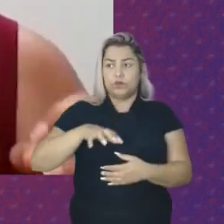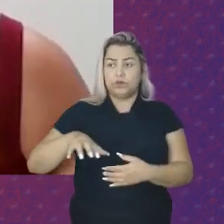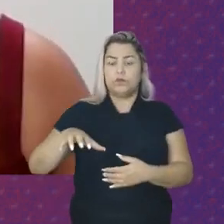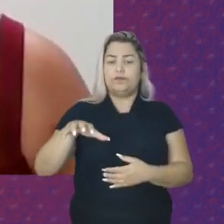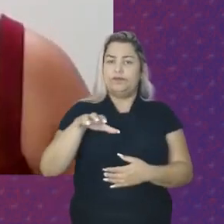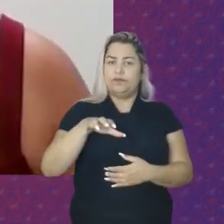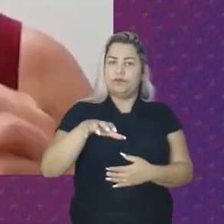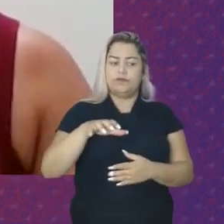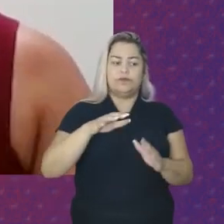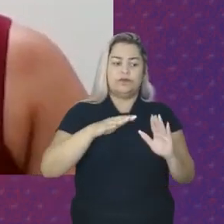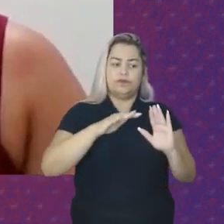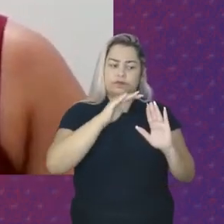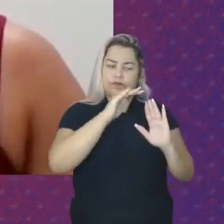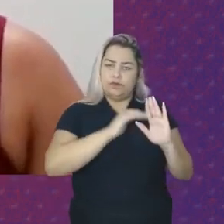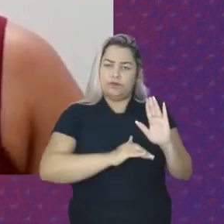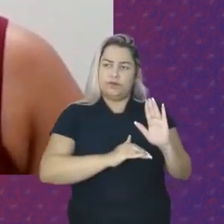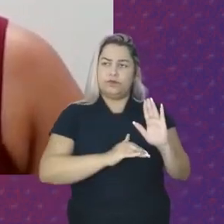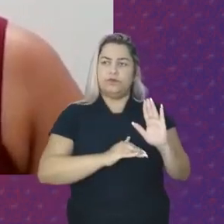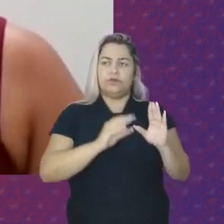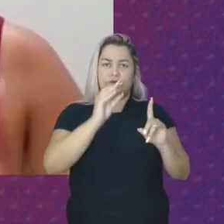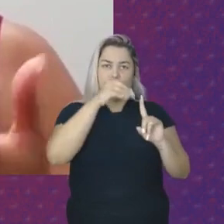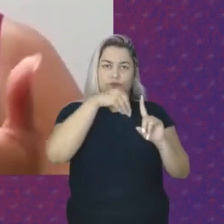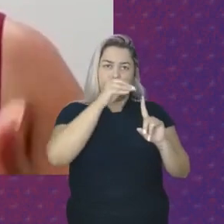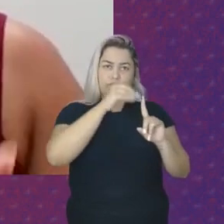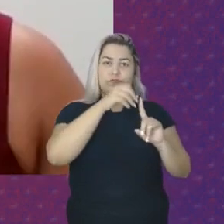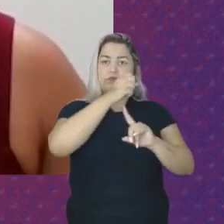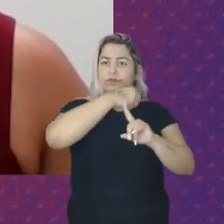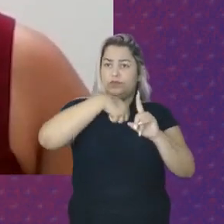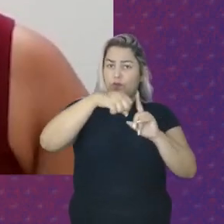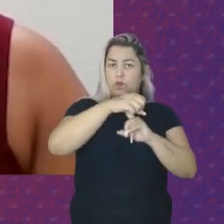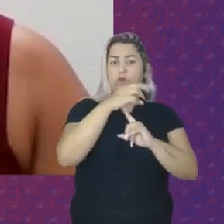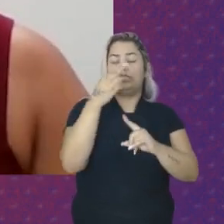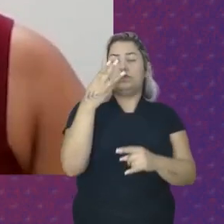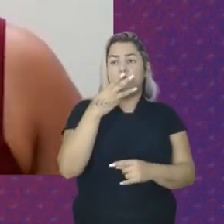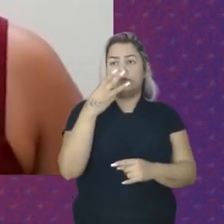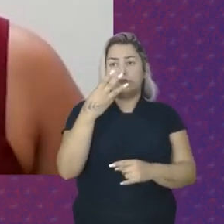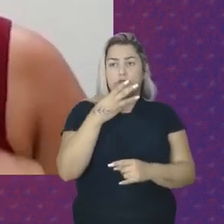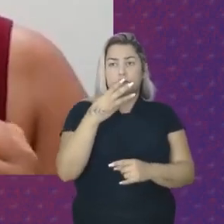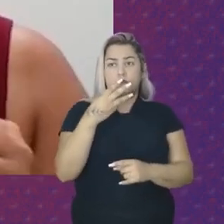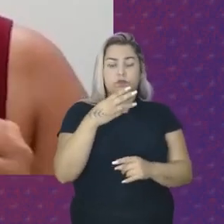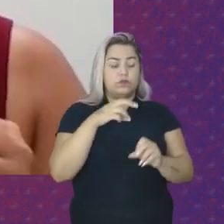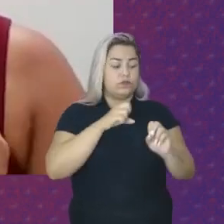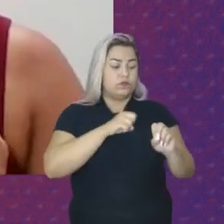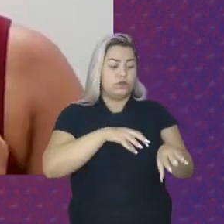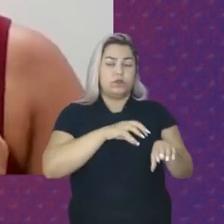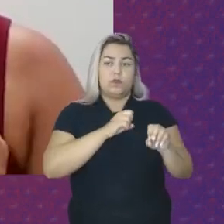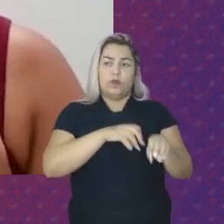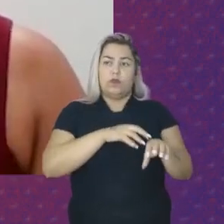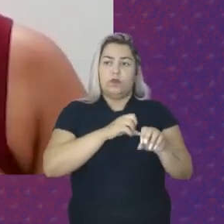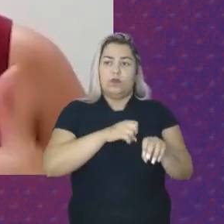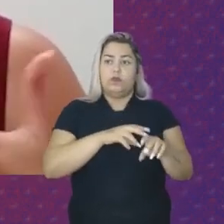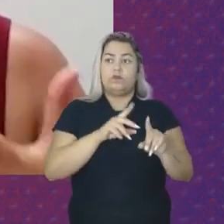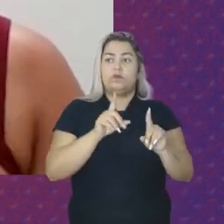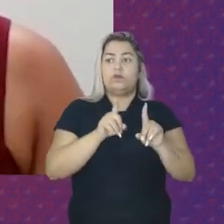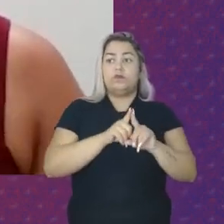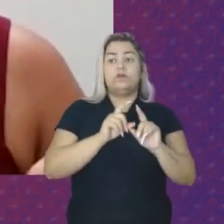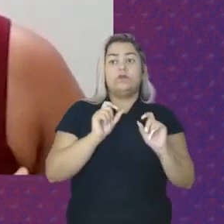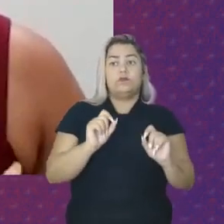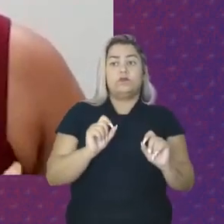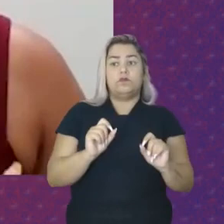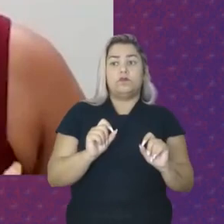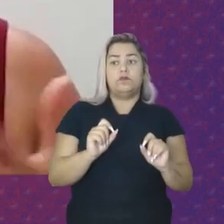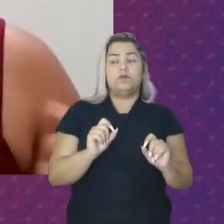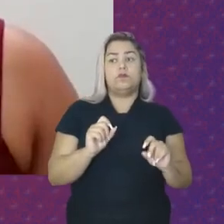de alto índice de violência e vulnerabilidade social. O terceiro é de políticas de